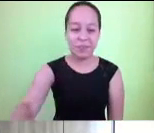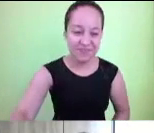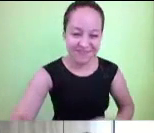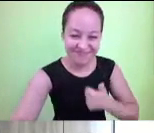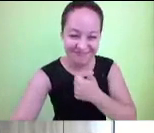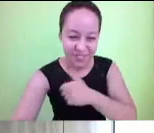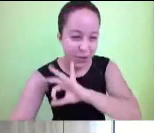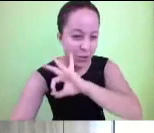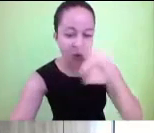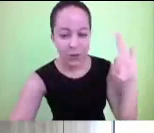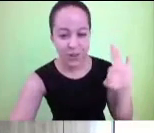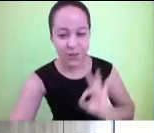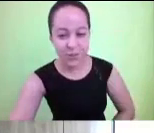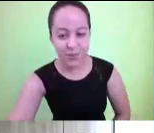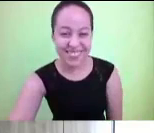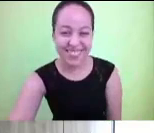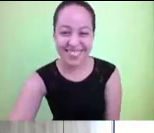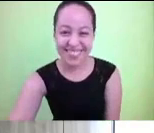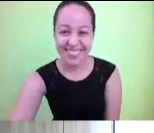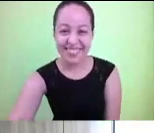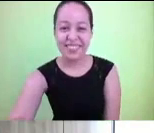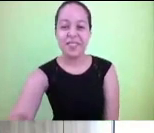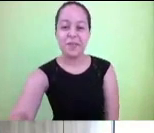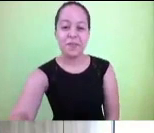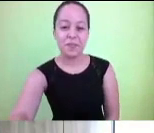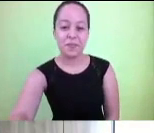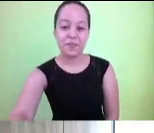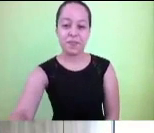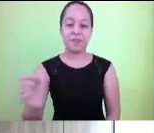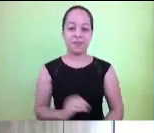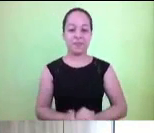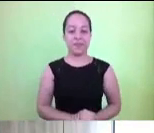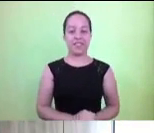né? Ótimo.